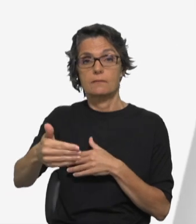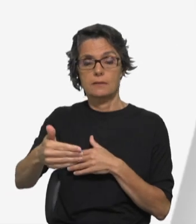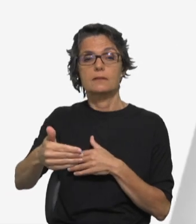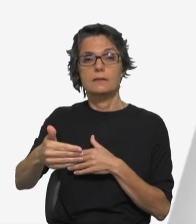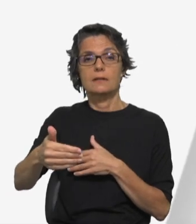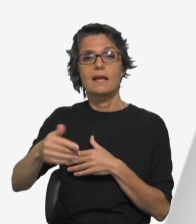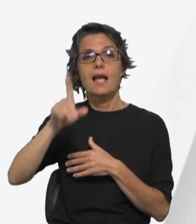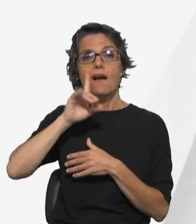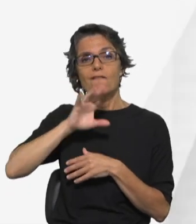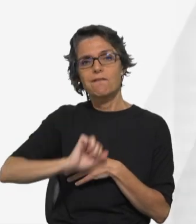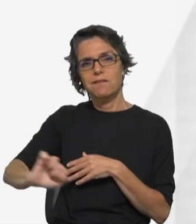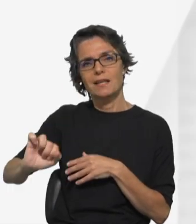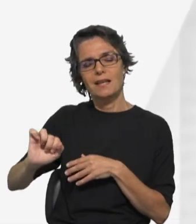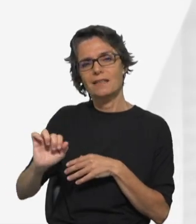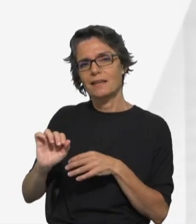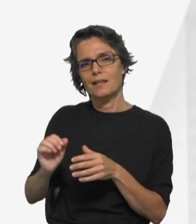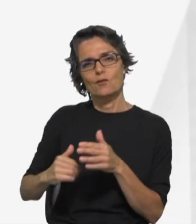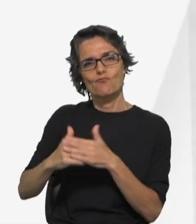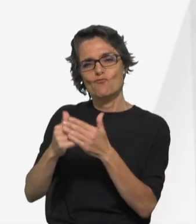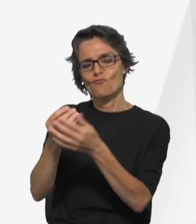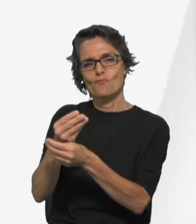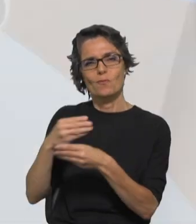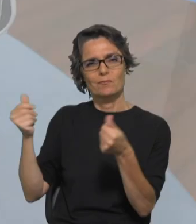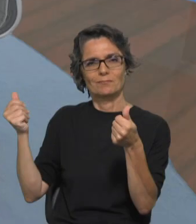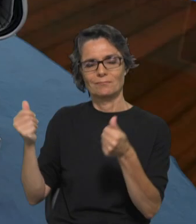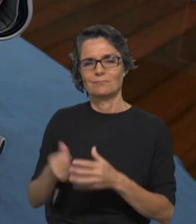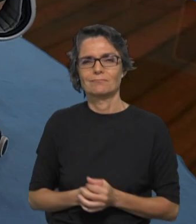a sua filha ficou curada.